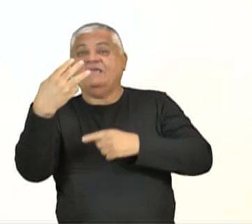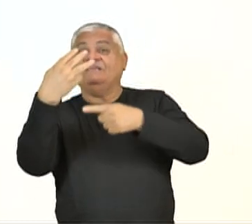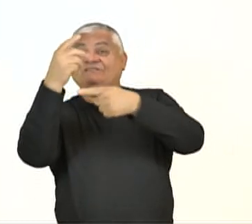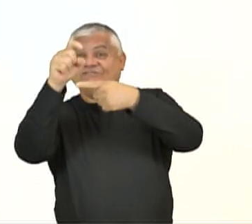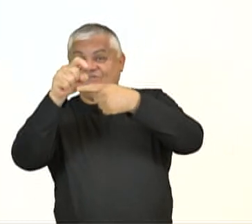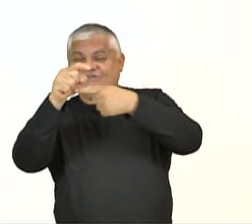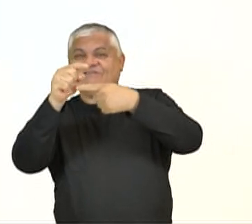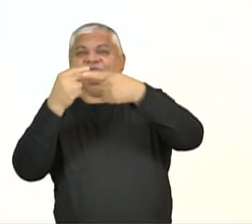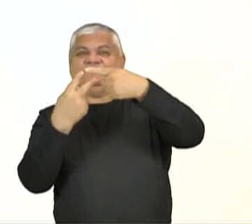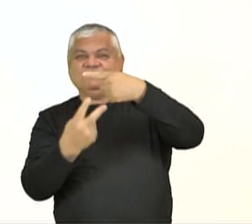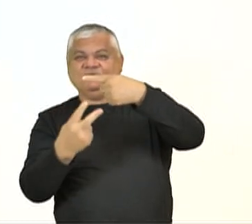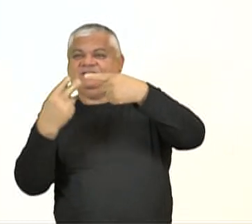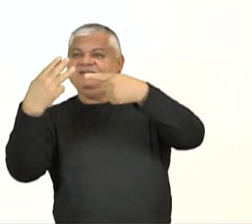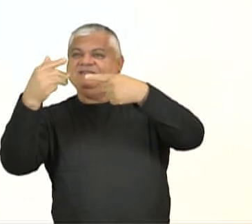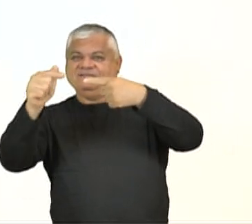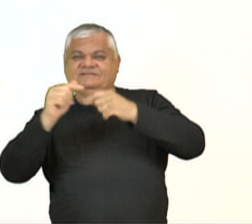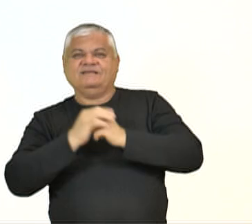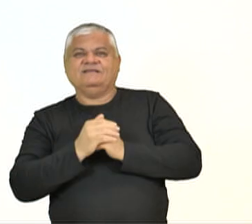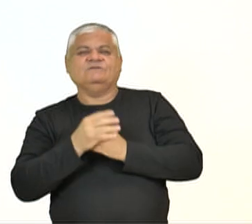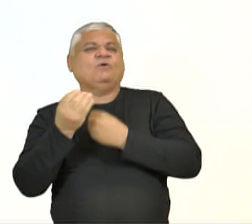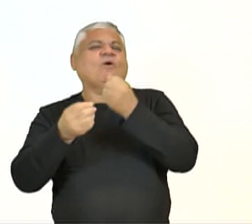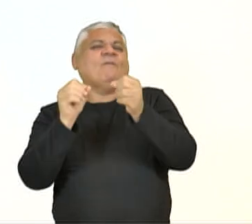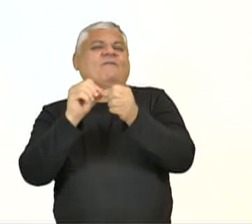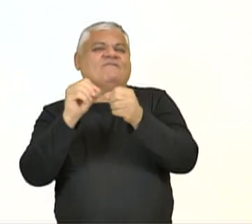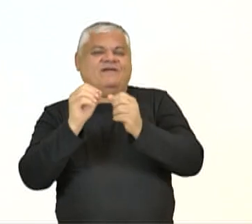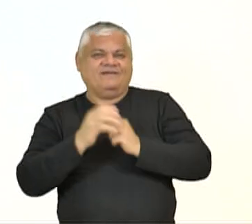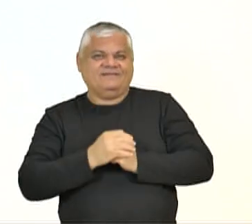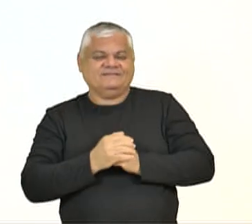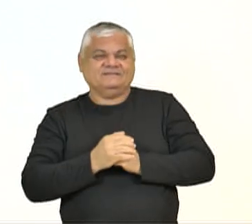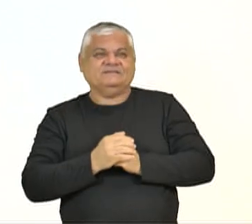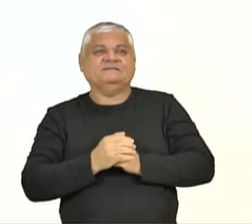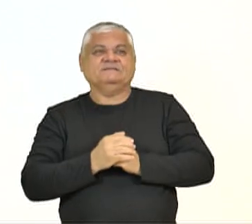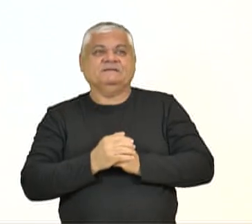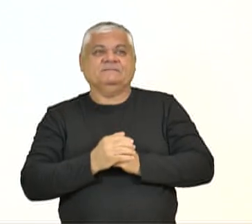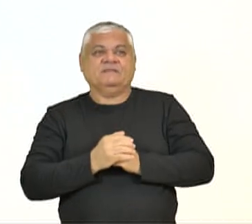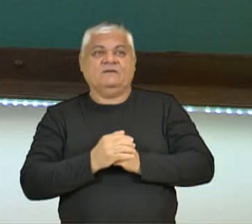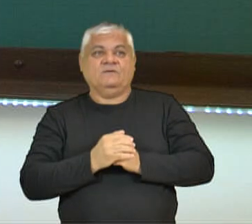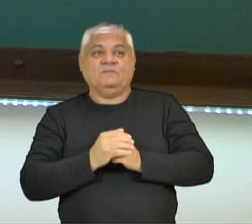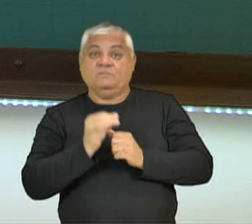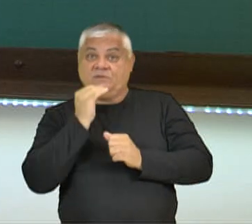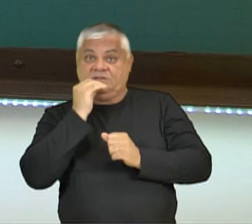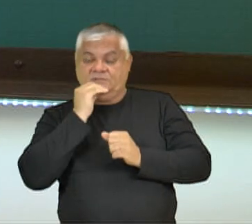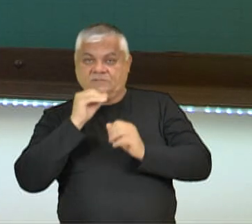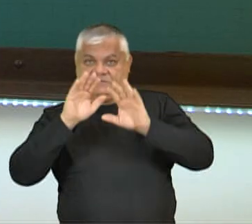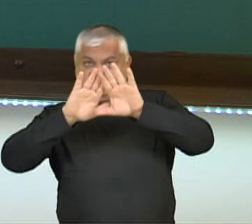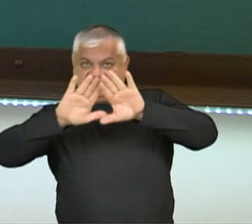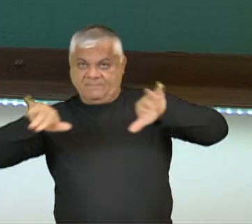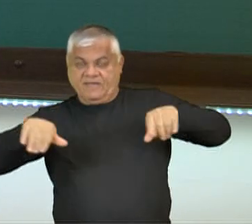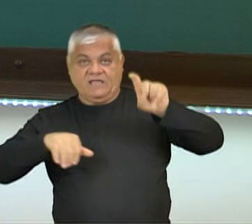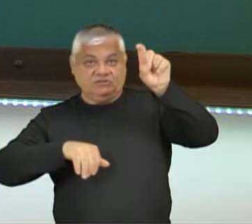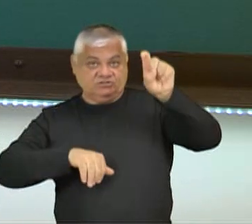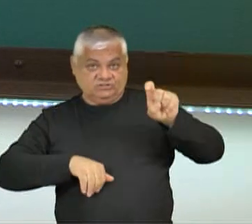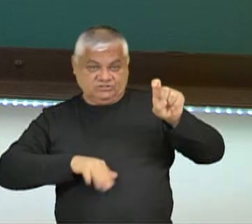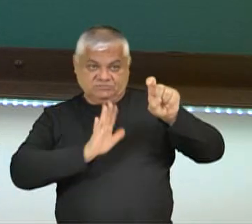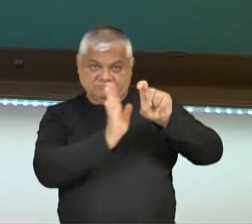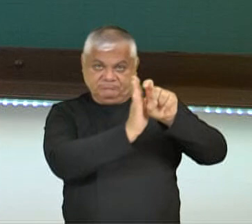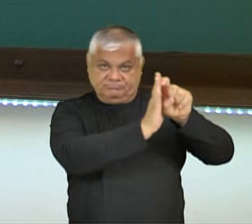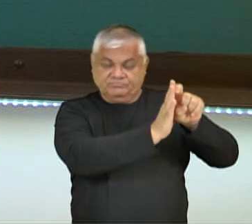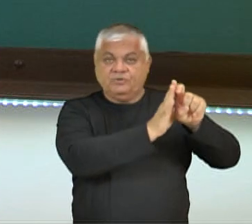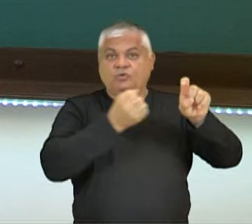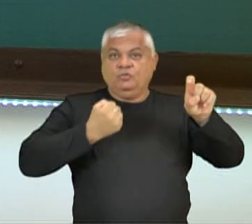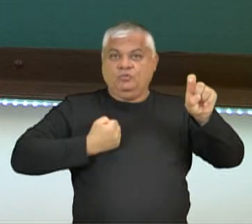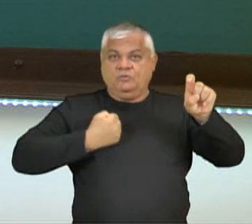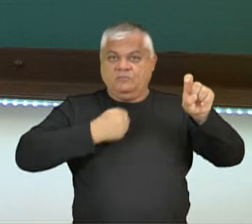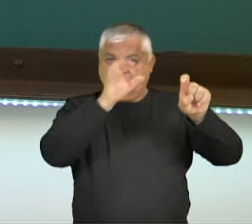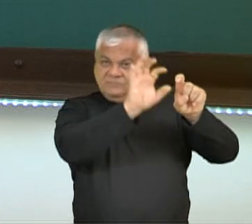2 mais 37. Então, o que a gente pode fazer? A gente vai fazer o seguinte, separar, né? X para um lado, número para o outro.